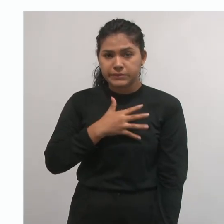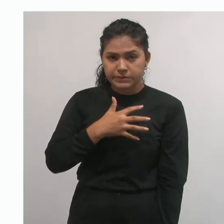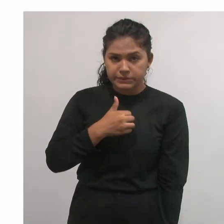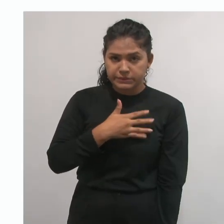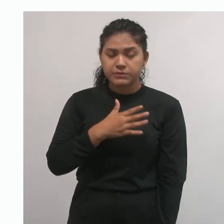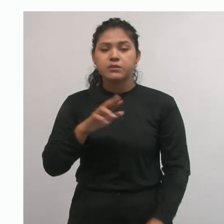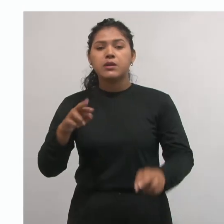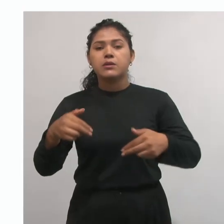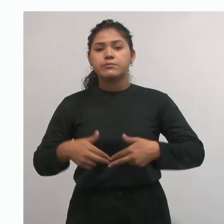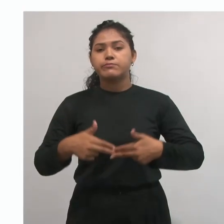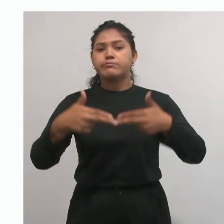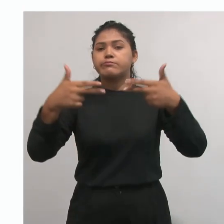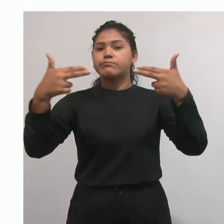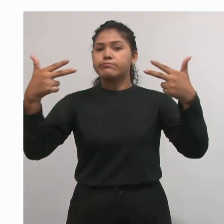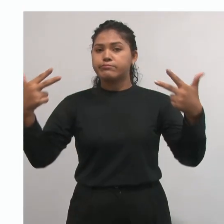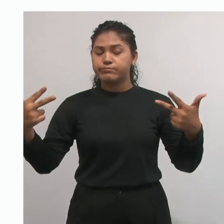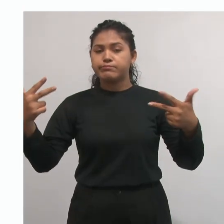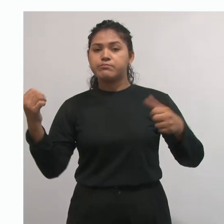preconceito,